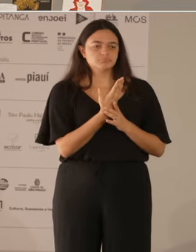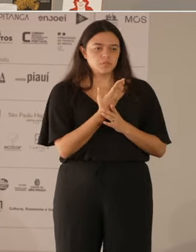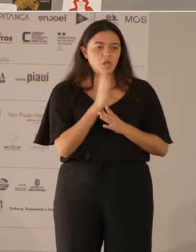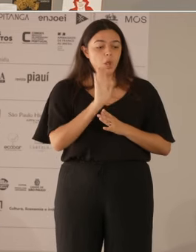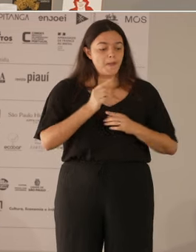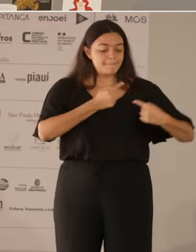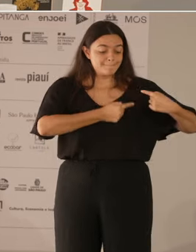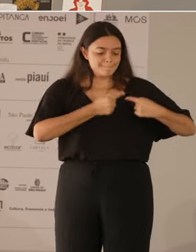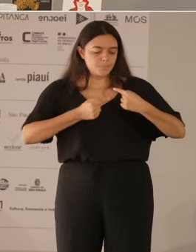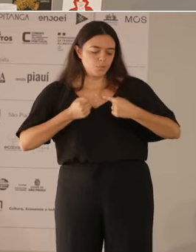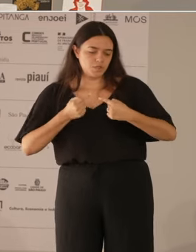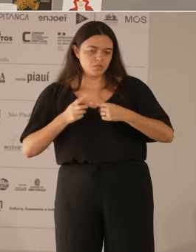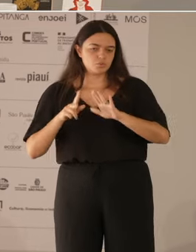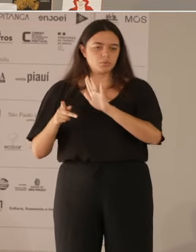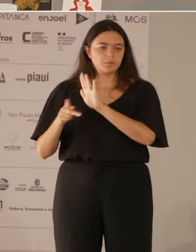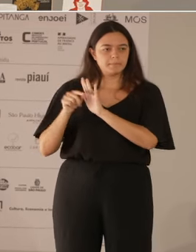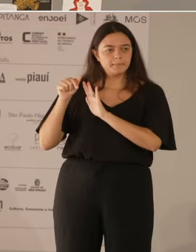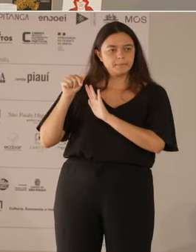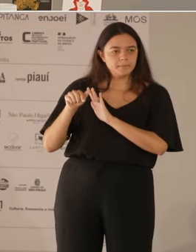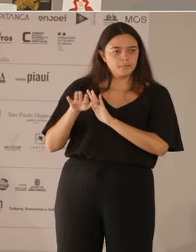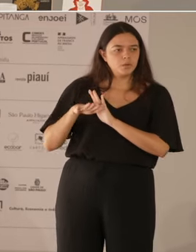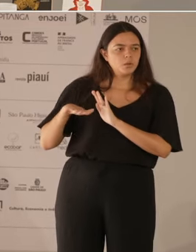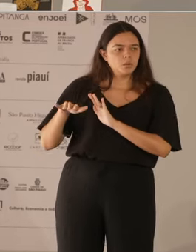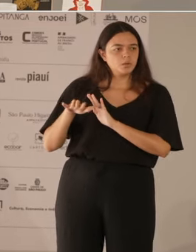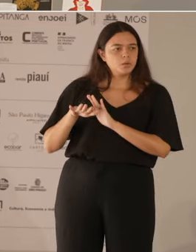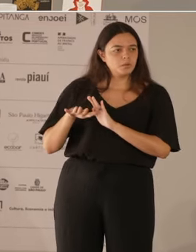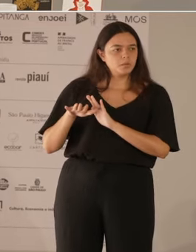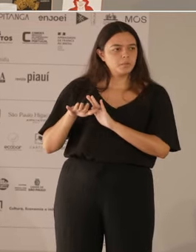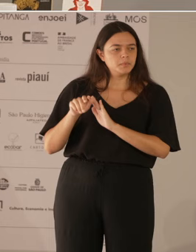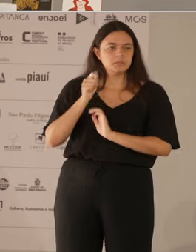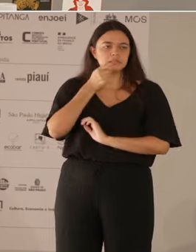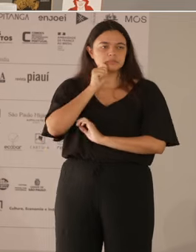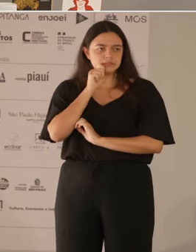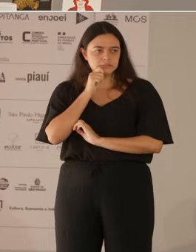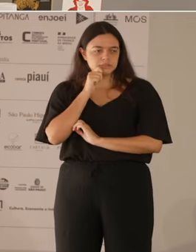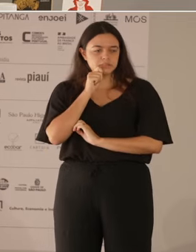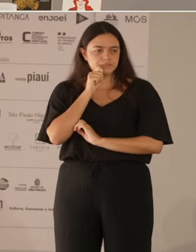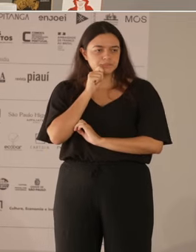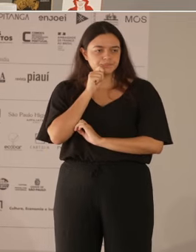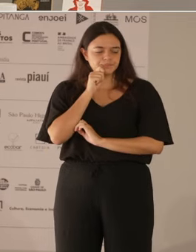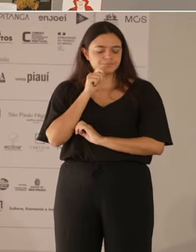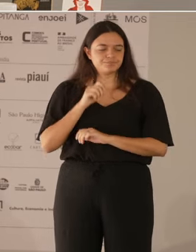político do que propriamente... das ciências naturais ou da geologia, né?